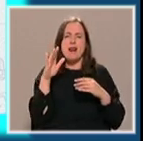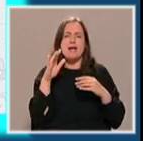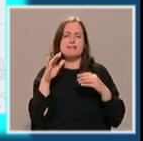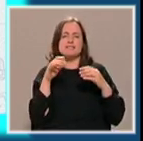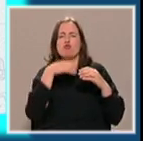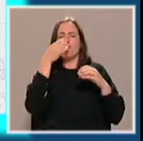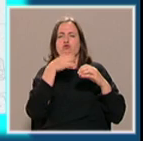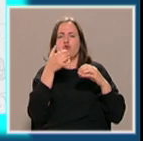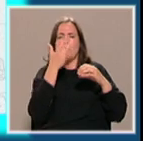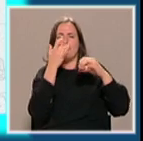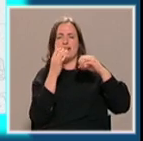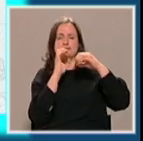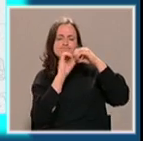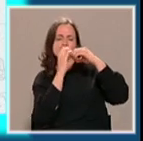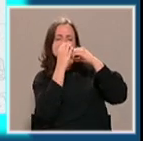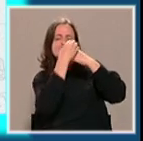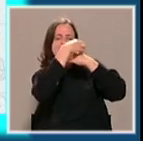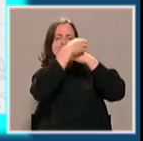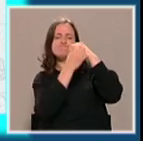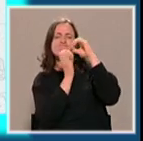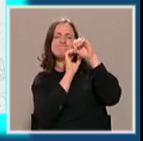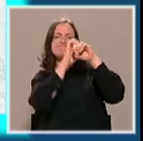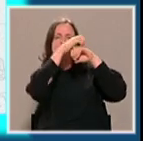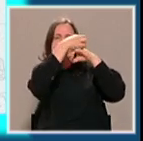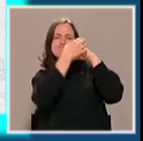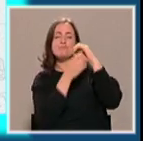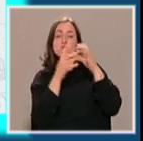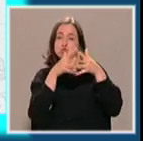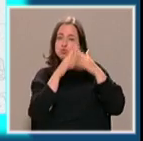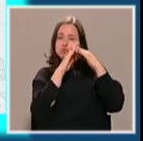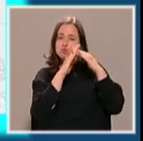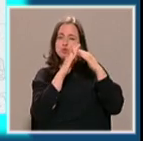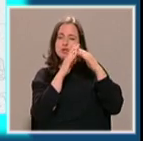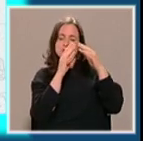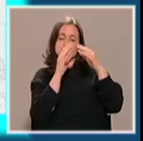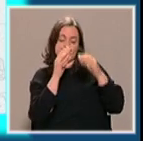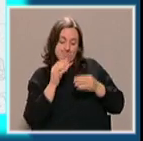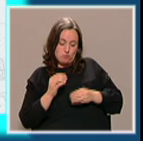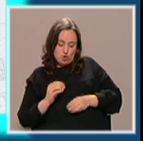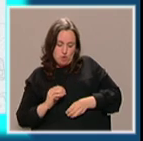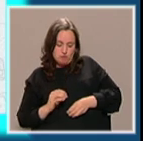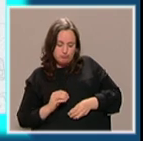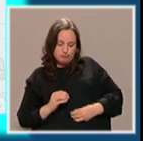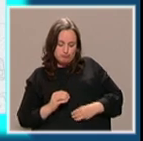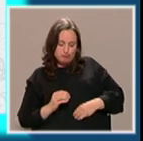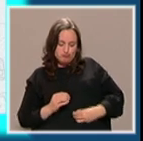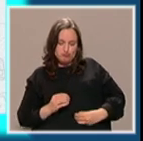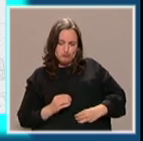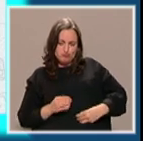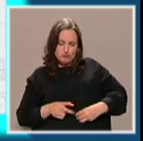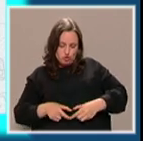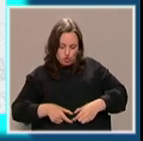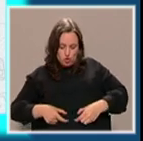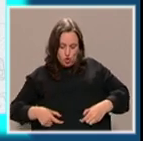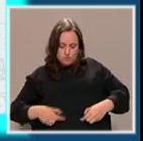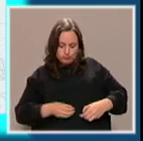amora, a qual nós designamos de mórula. Esta mesma estrutura vai descendo as trompas de falópio e,